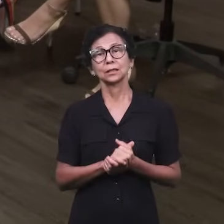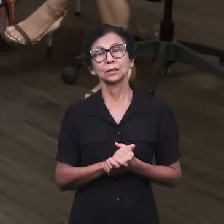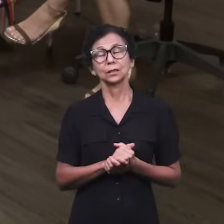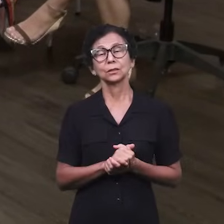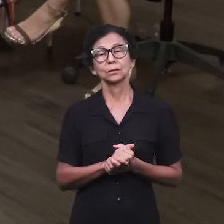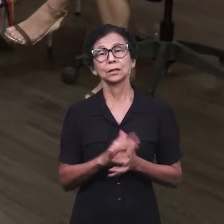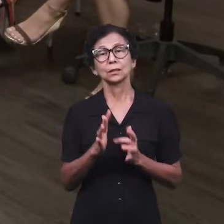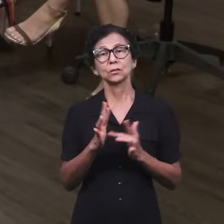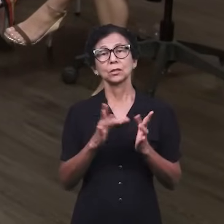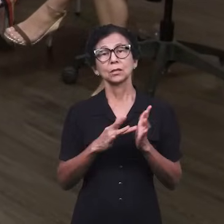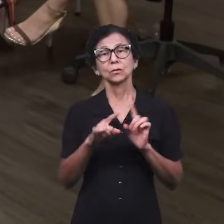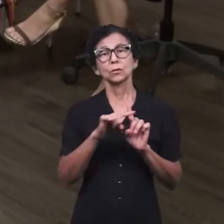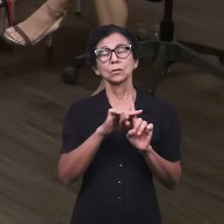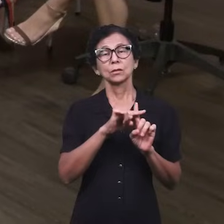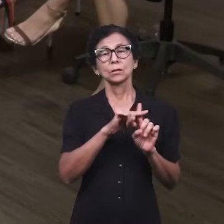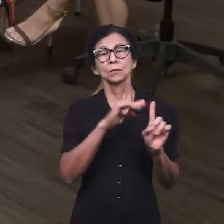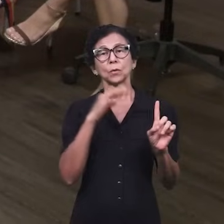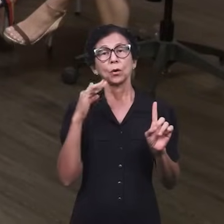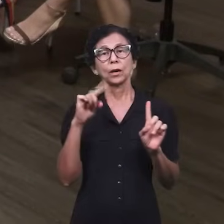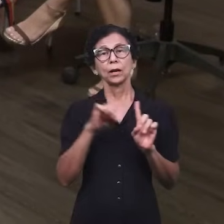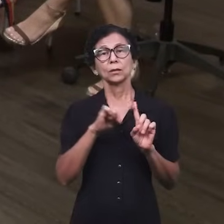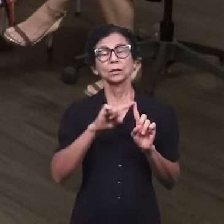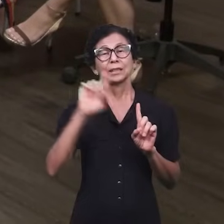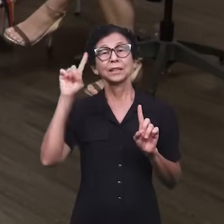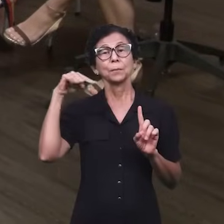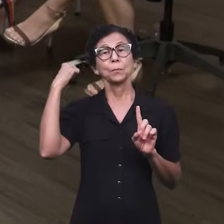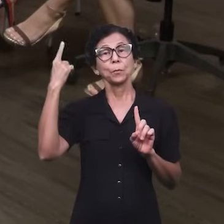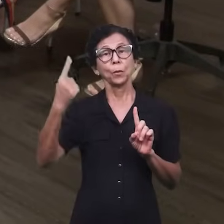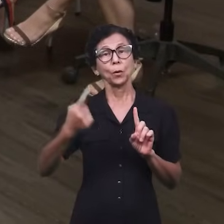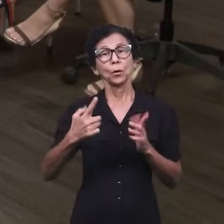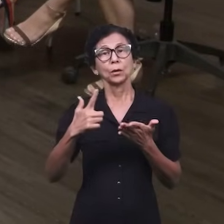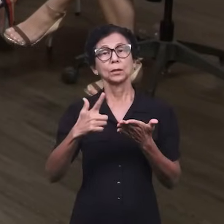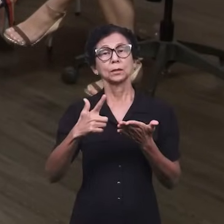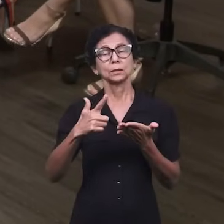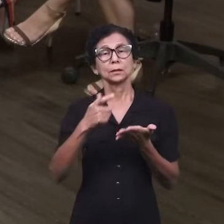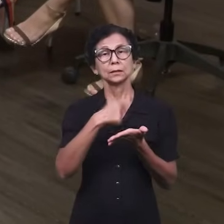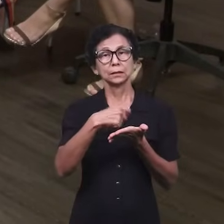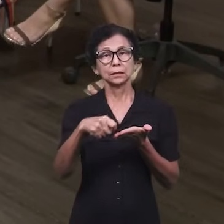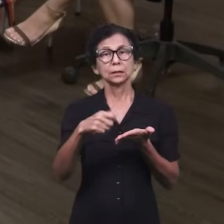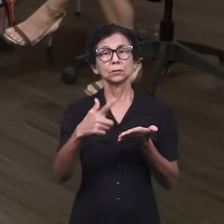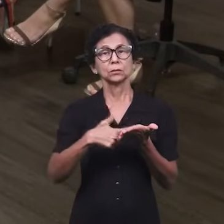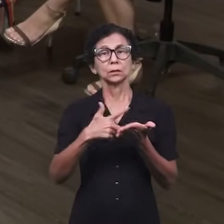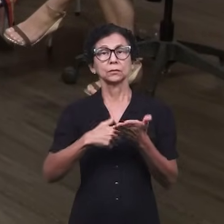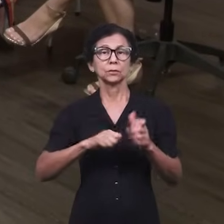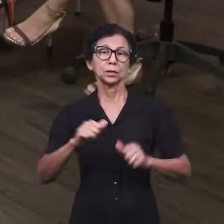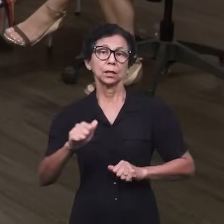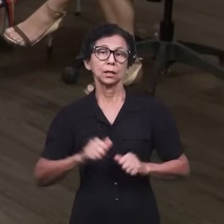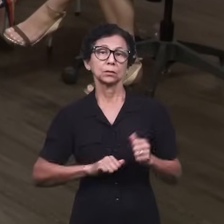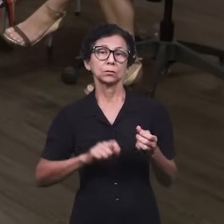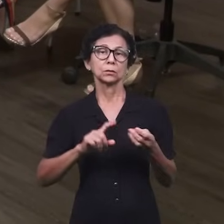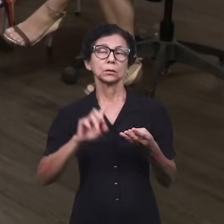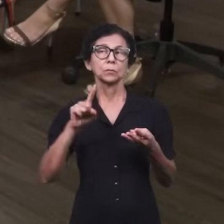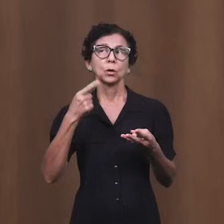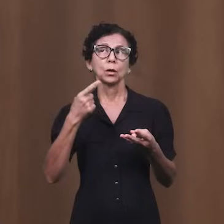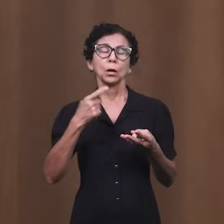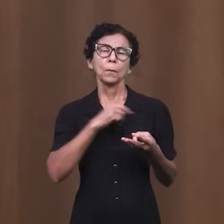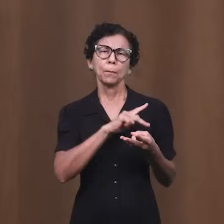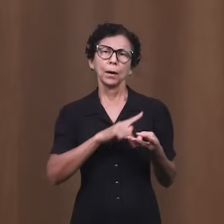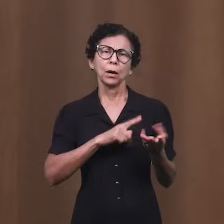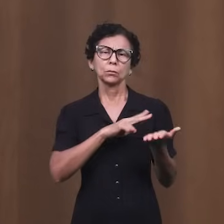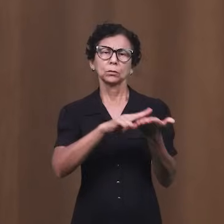ressurreição do Senhor Jesus isso estou falando de novo testamento E aí depois você parte para as cartas de